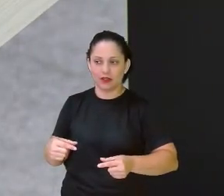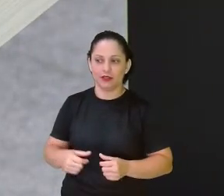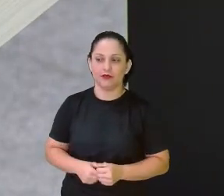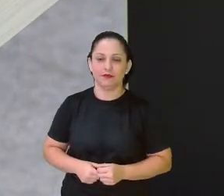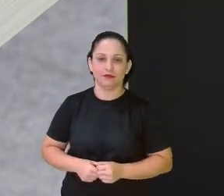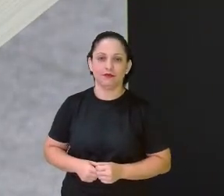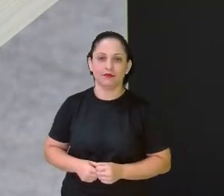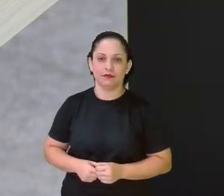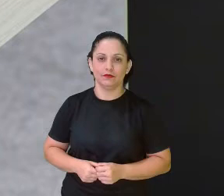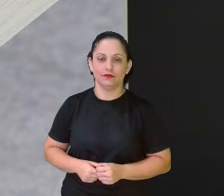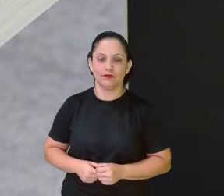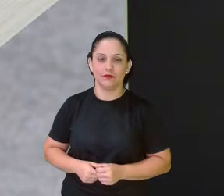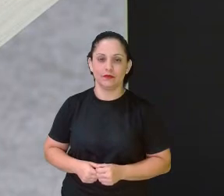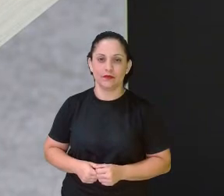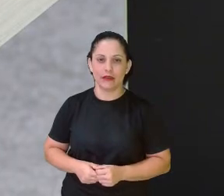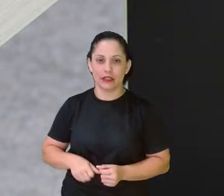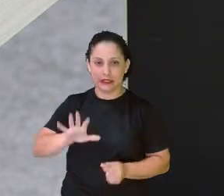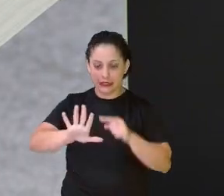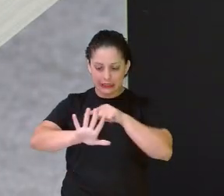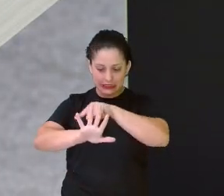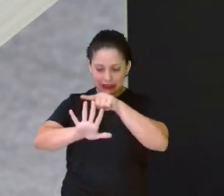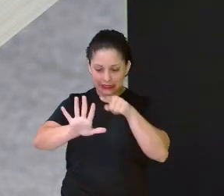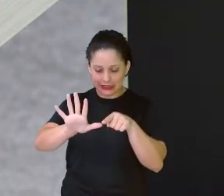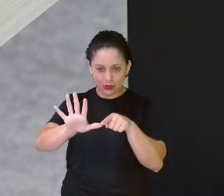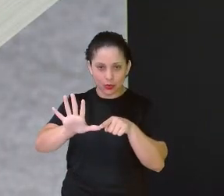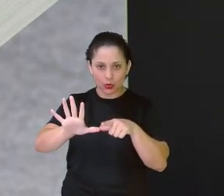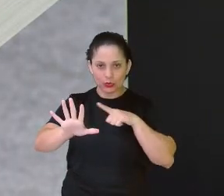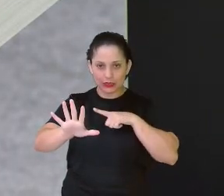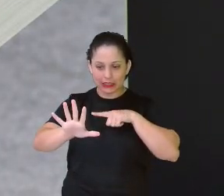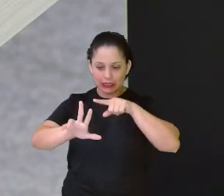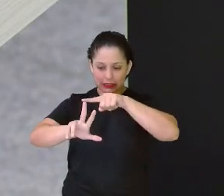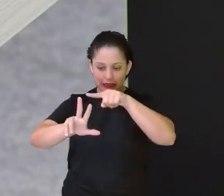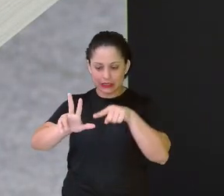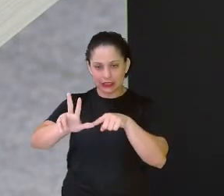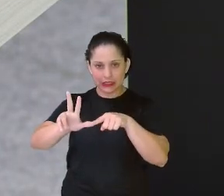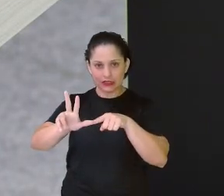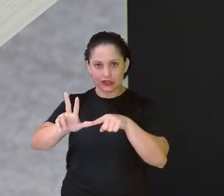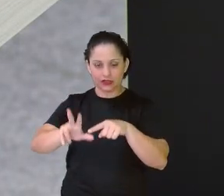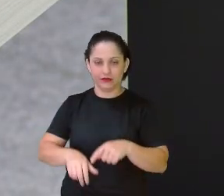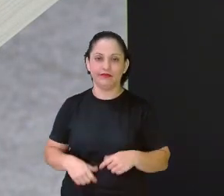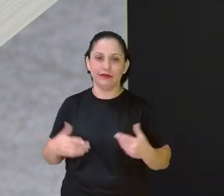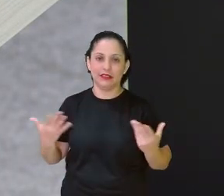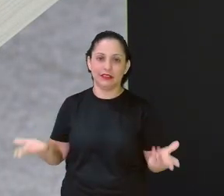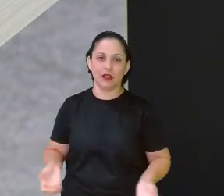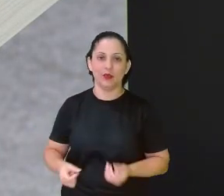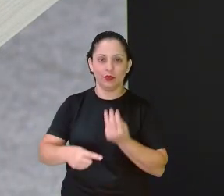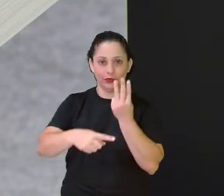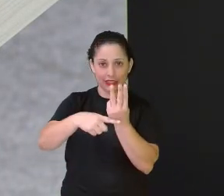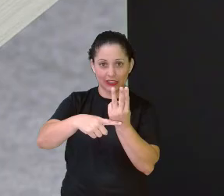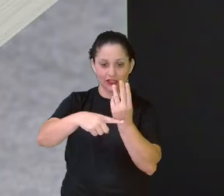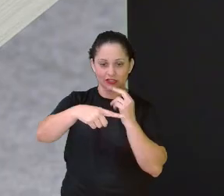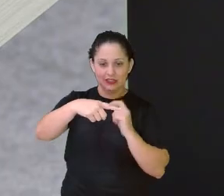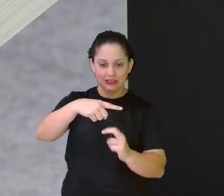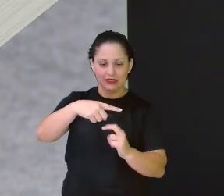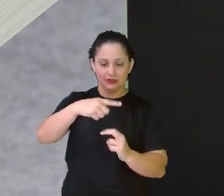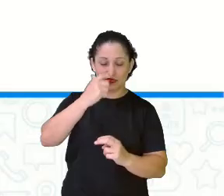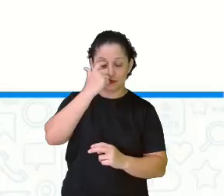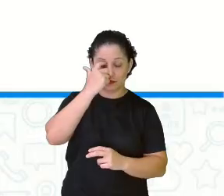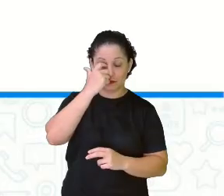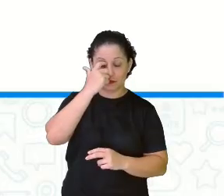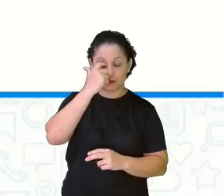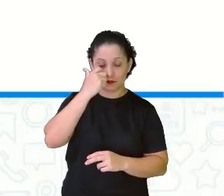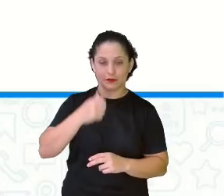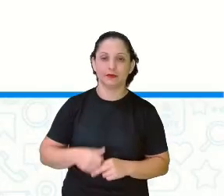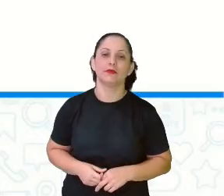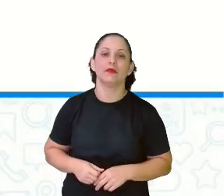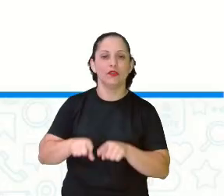dos 5 que eu teria no total. 3/5. Faz a adição do numerador,